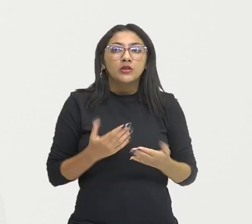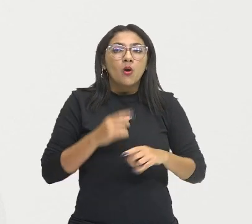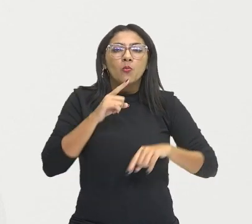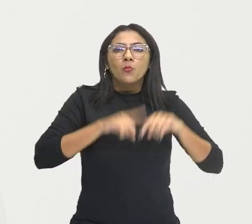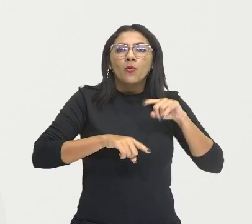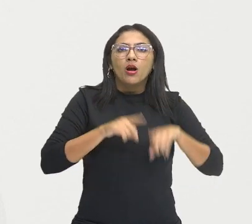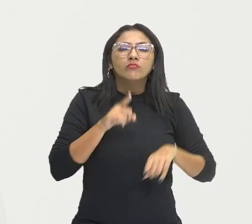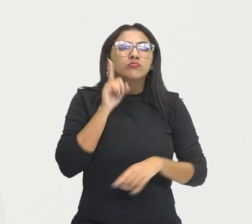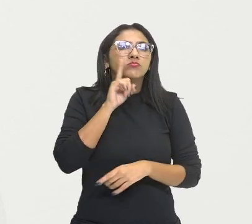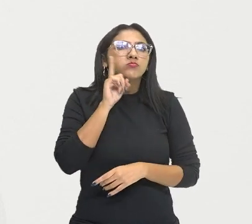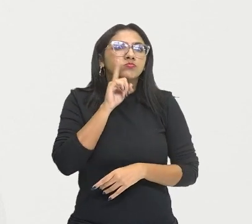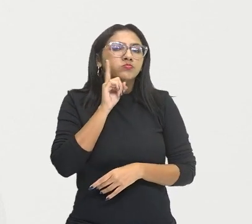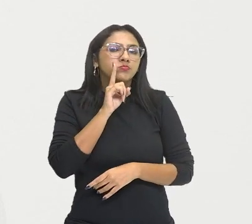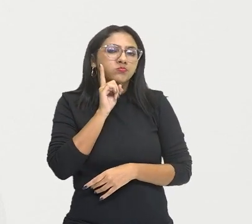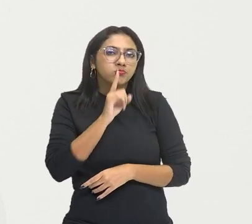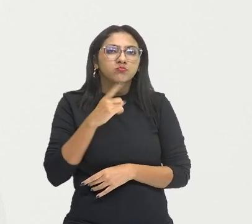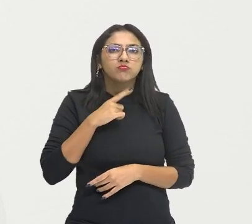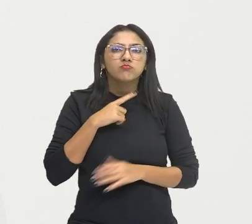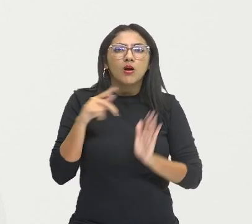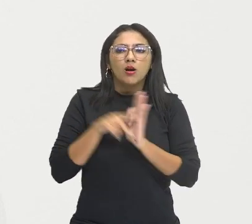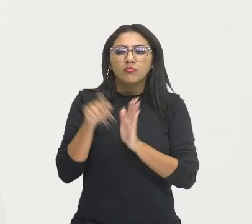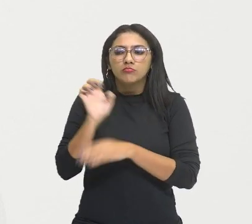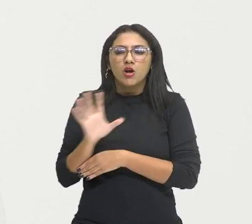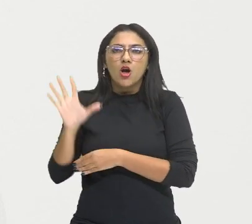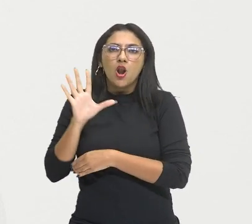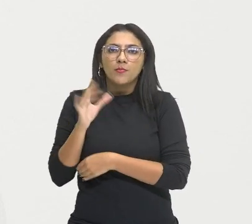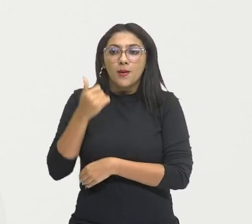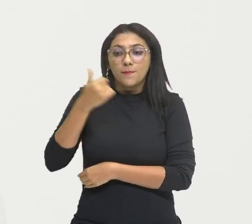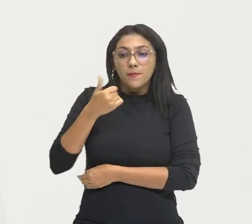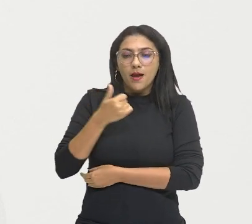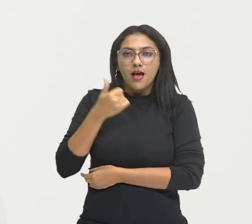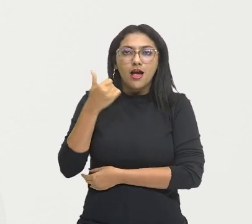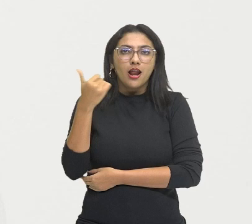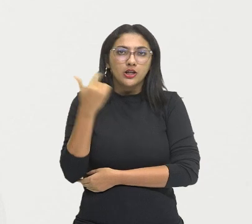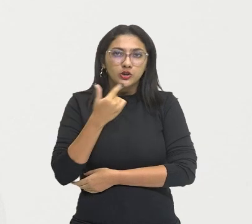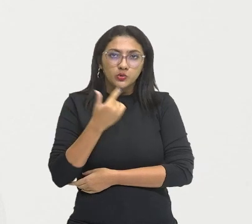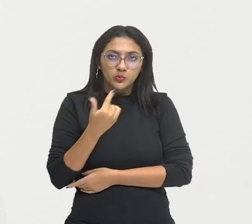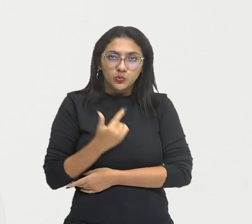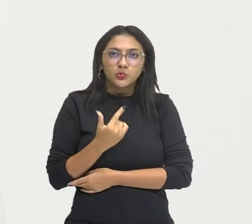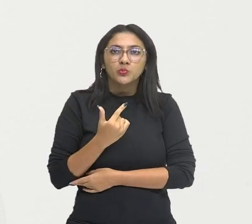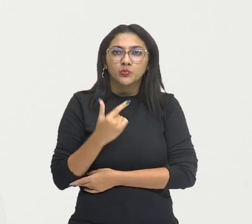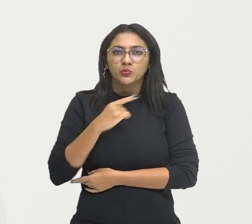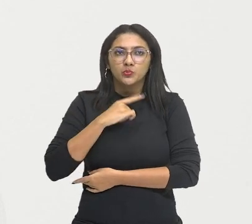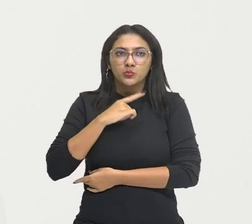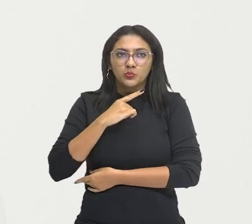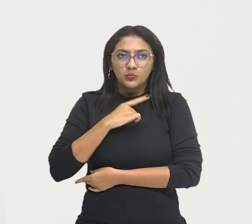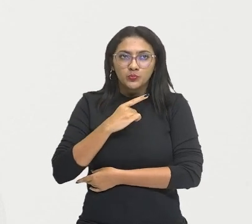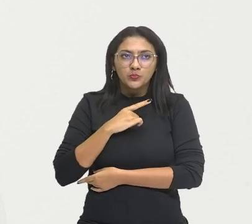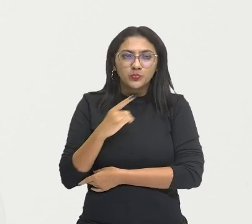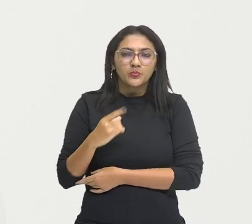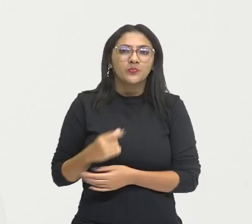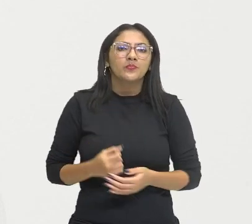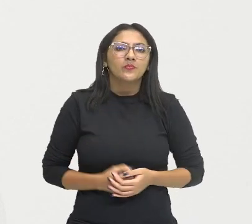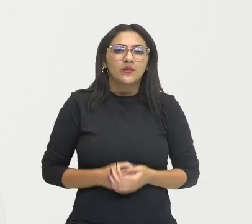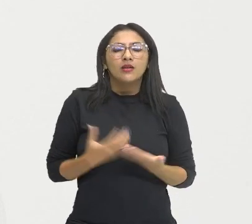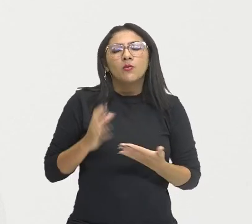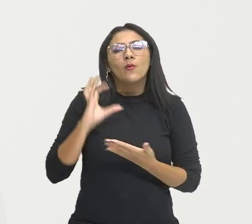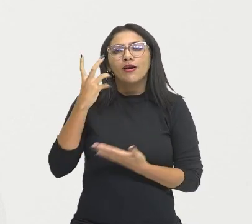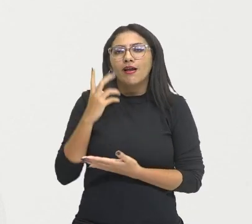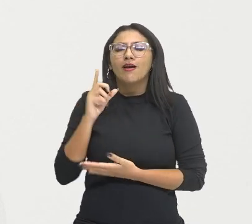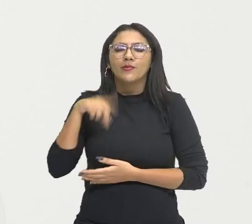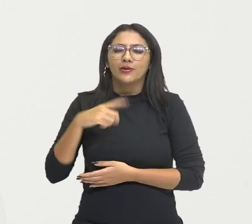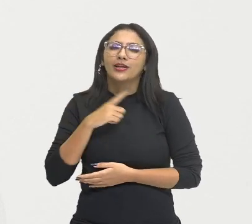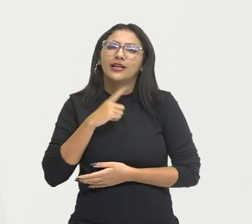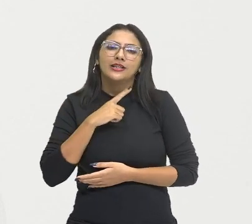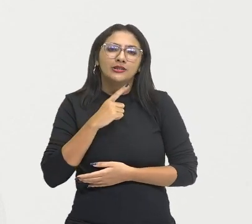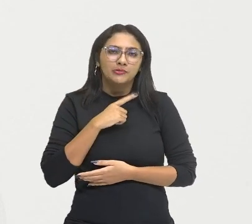Unidos forneceu para a Europa, nas duas guerras, na Primeira e Segunda Guerra Mundial, todos esses insumos. E é claro que isso lhe rendeu